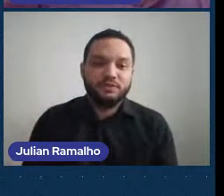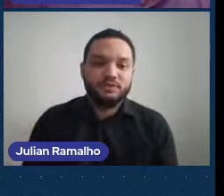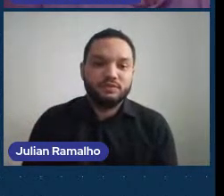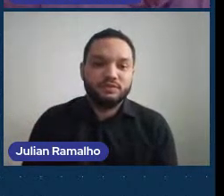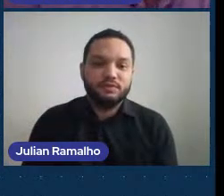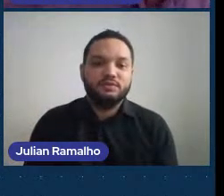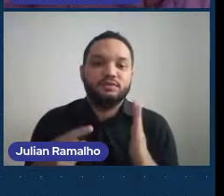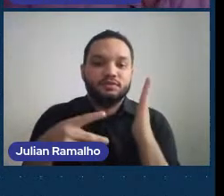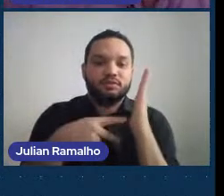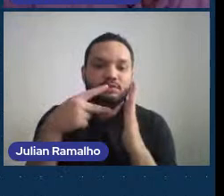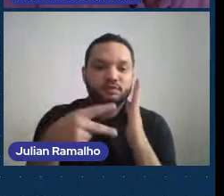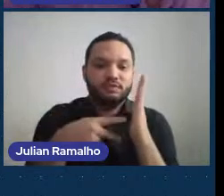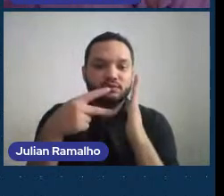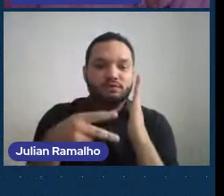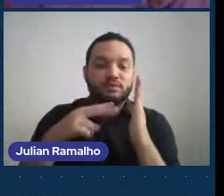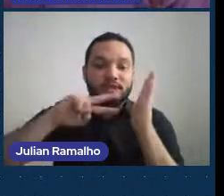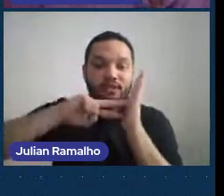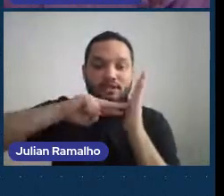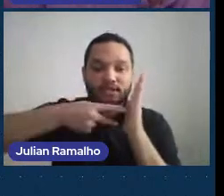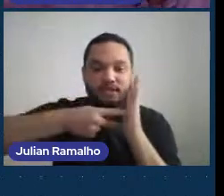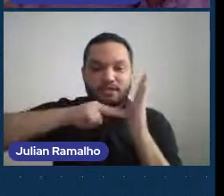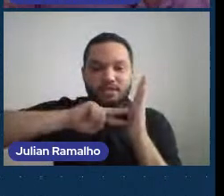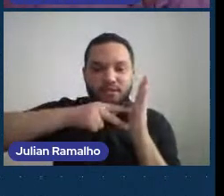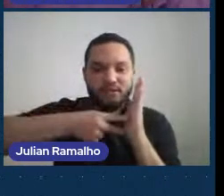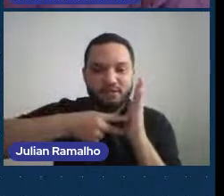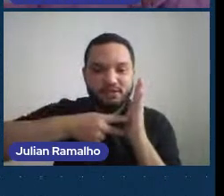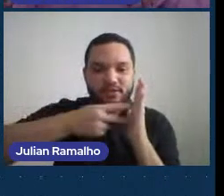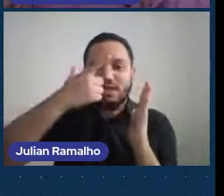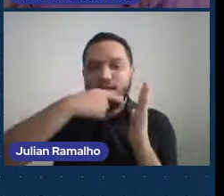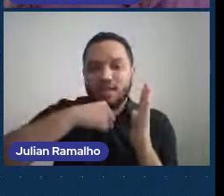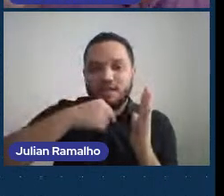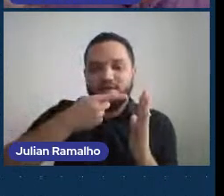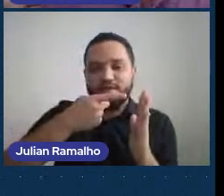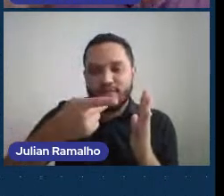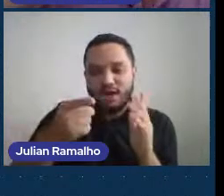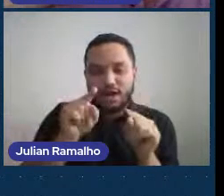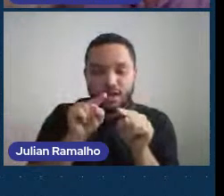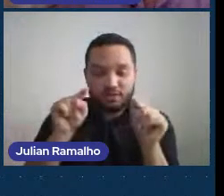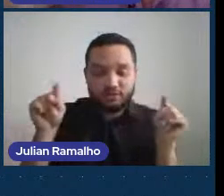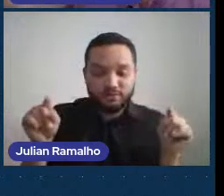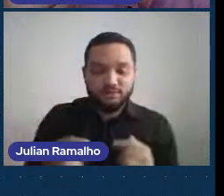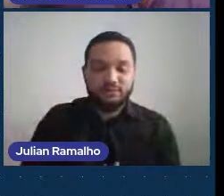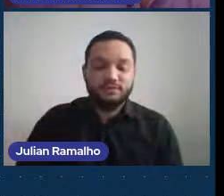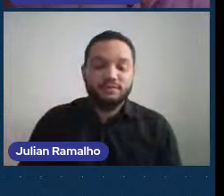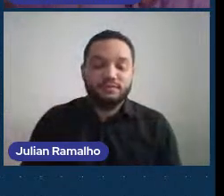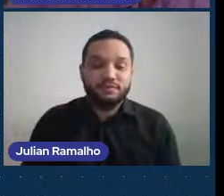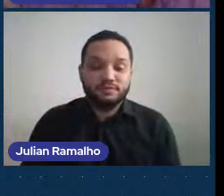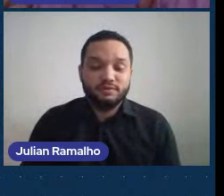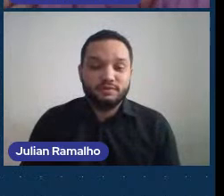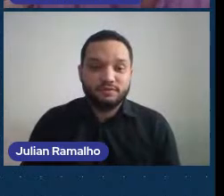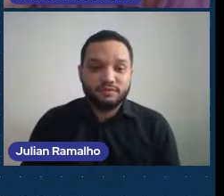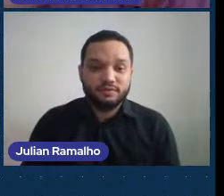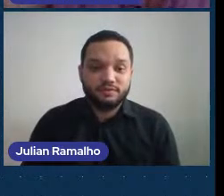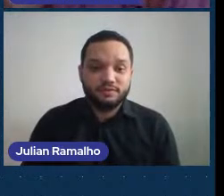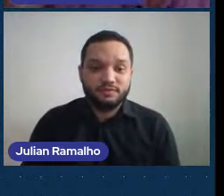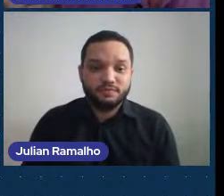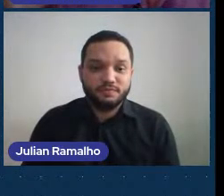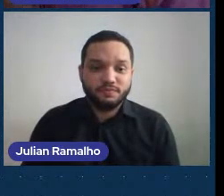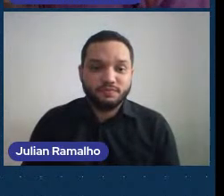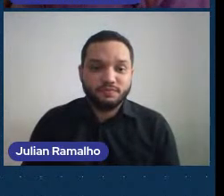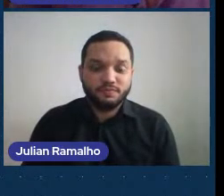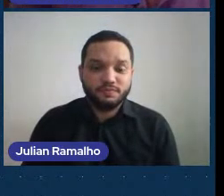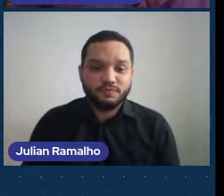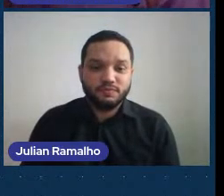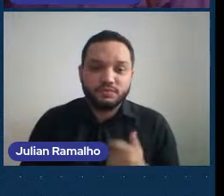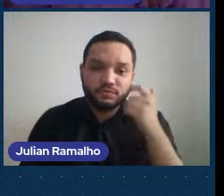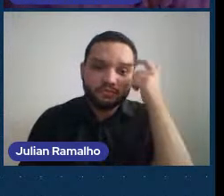simbolizados, eles são significados por quem elabora esses elementos simbólicos, né? Quem elabora essa representação,